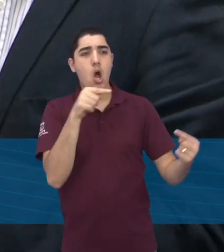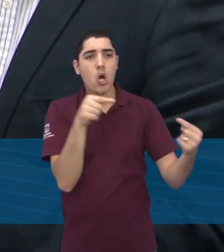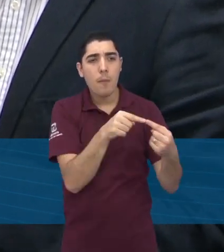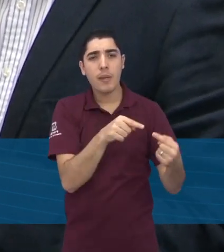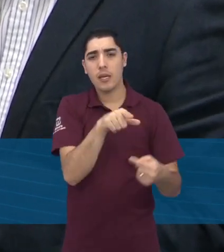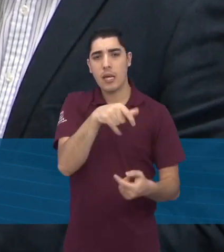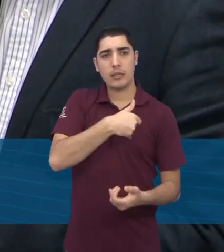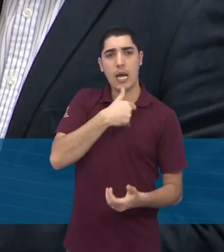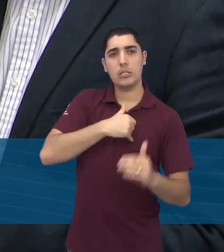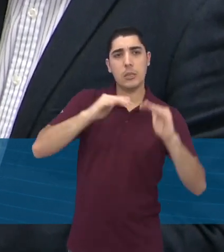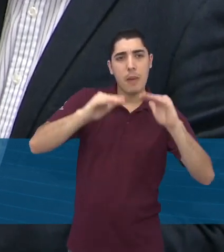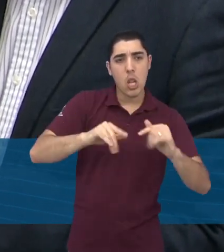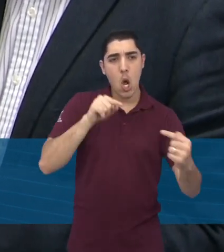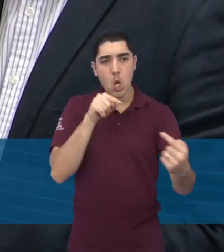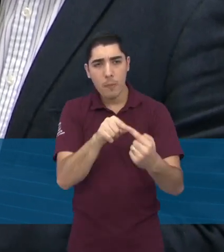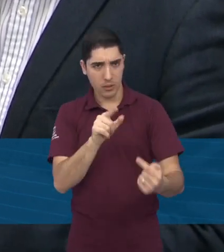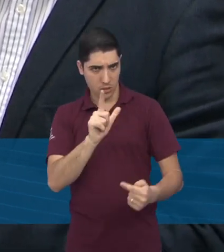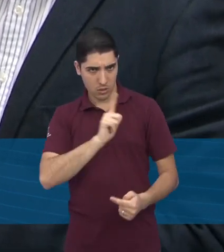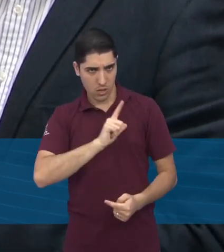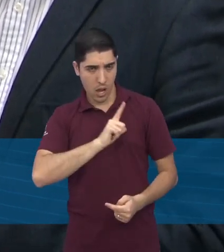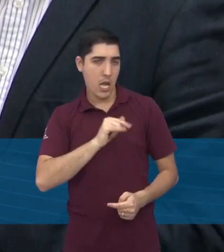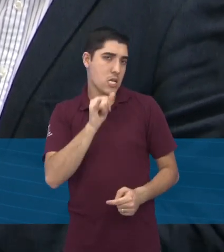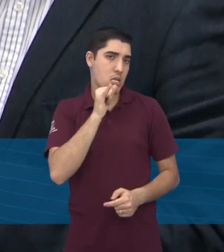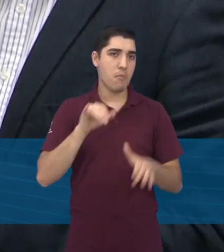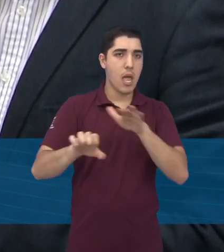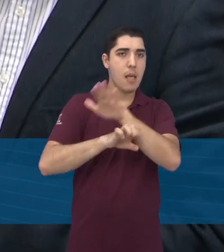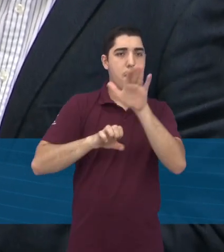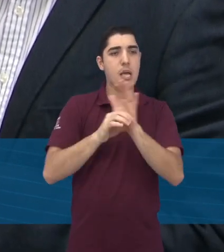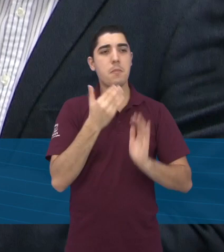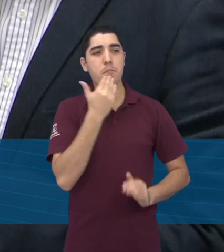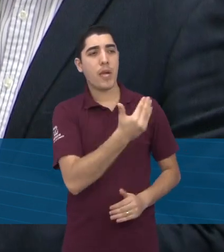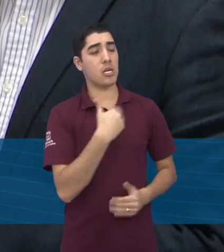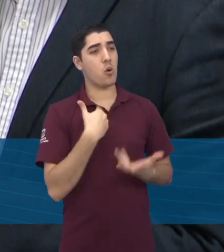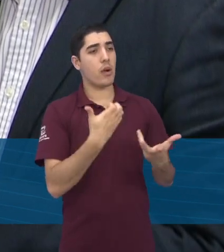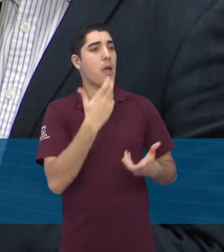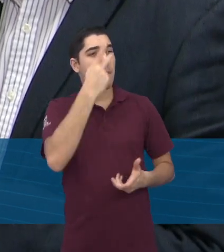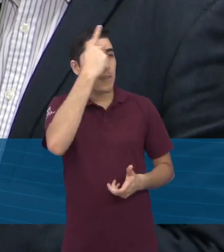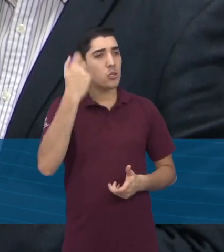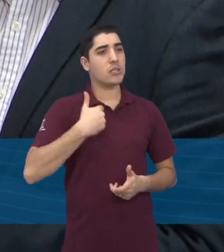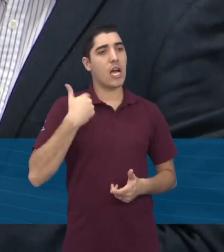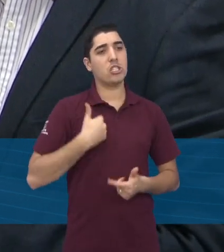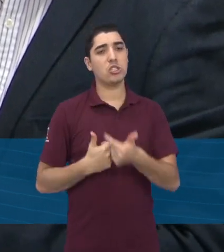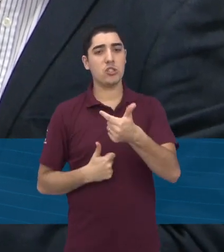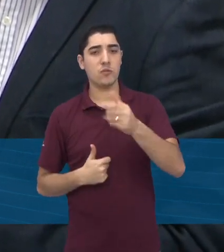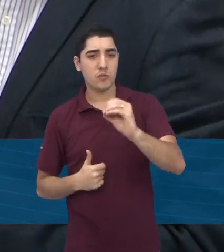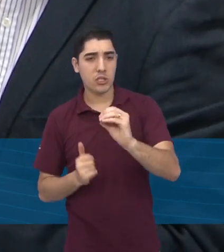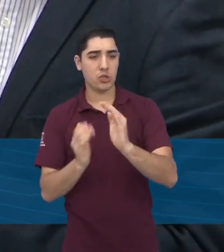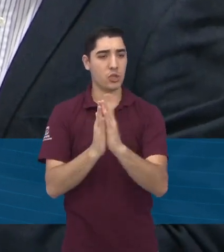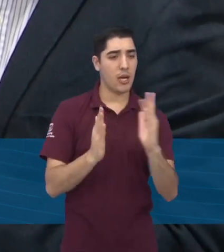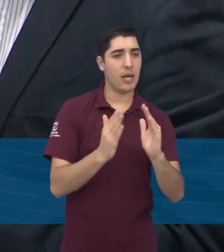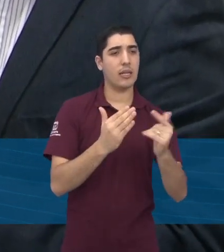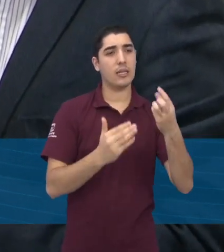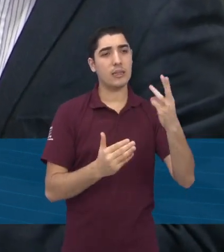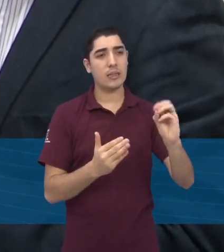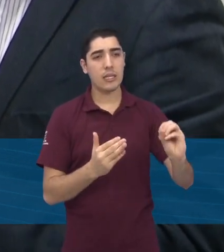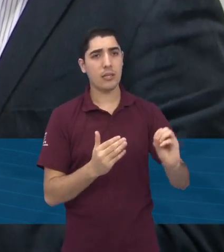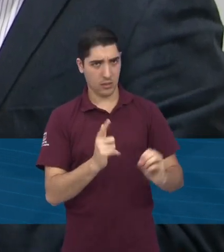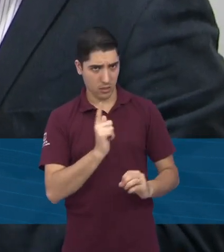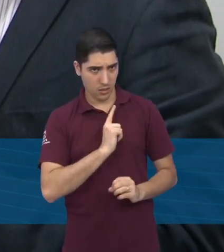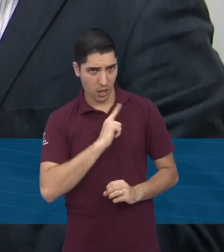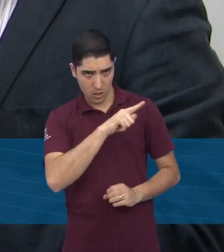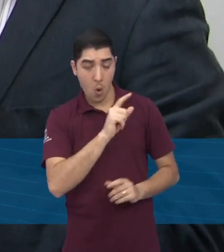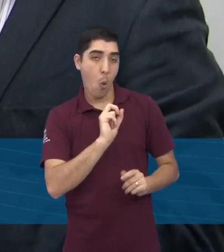A empresa que procura o serviço do PAT pode dizer que era uma pessoa com idade entre 20 e 30 anos, ou isso não pode ser